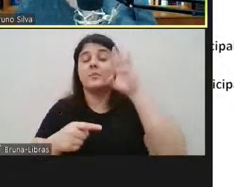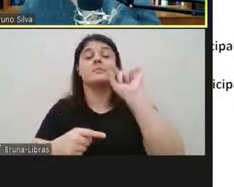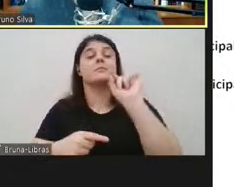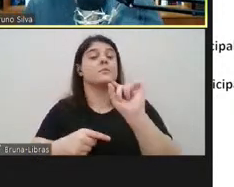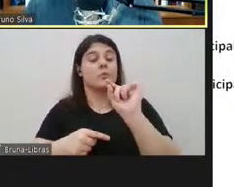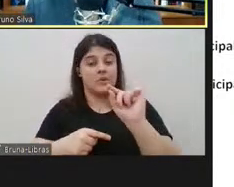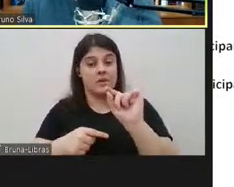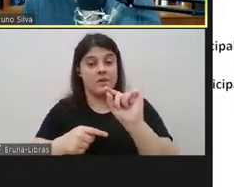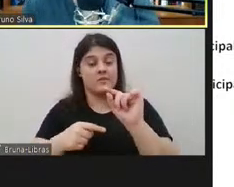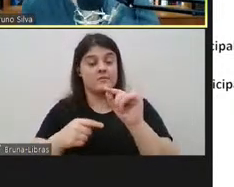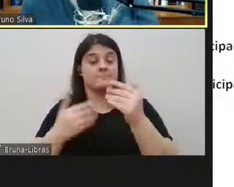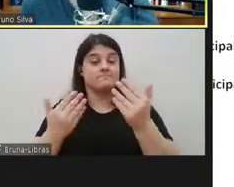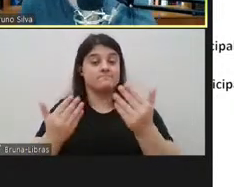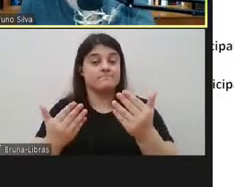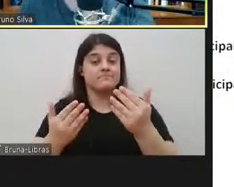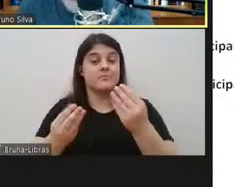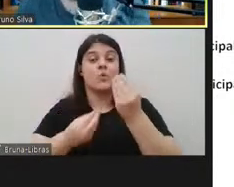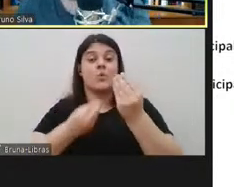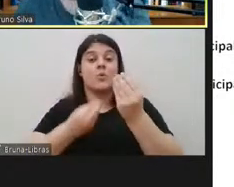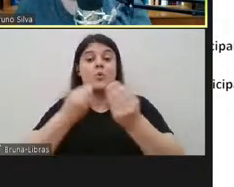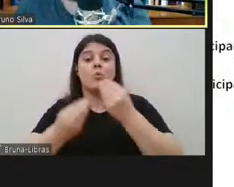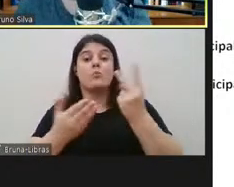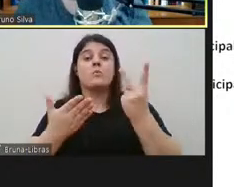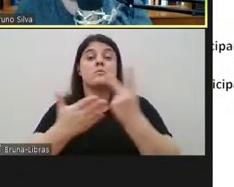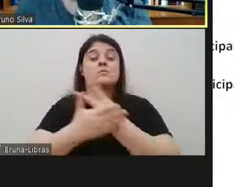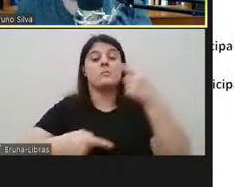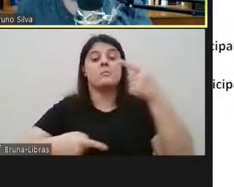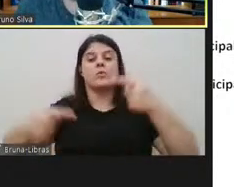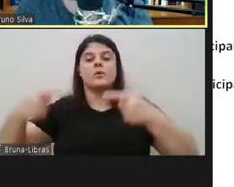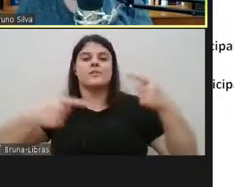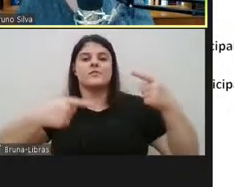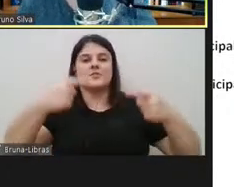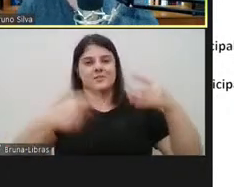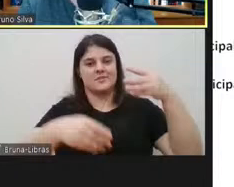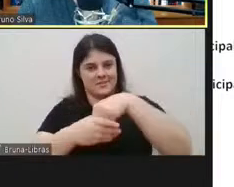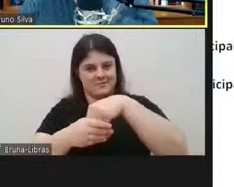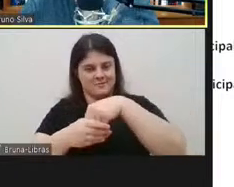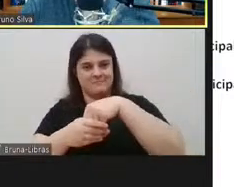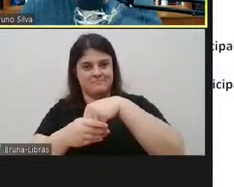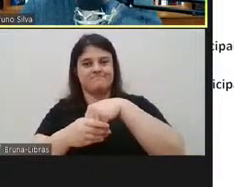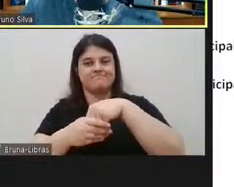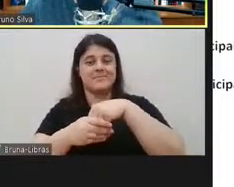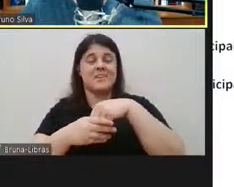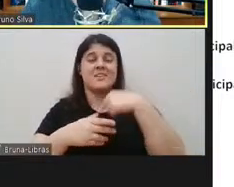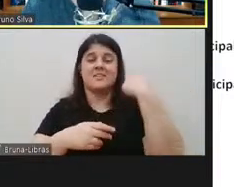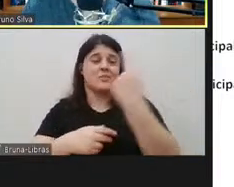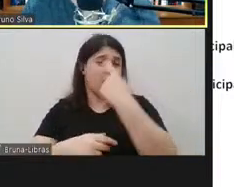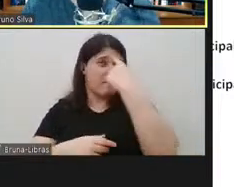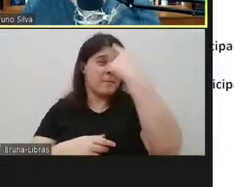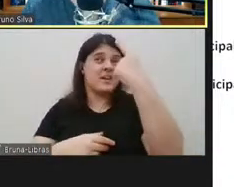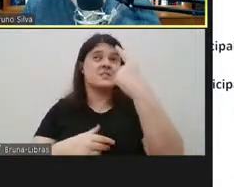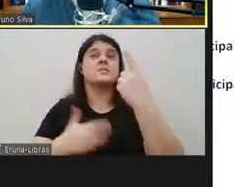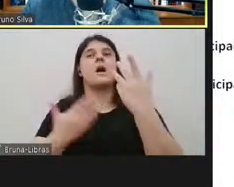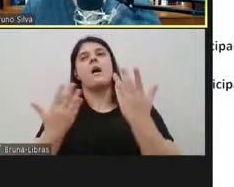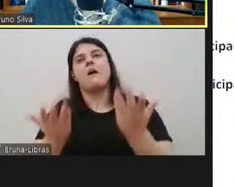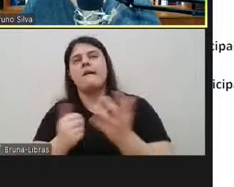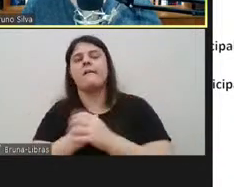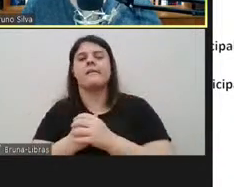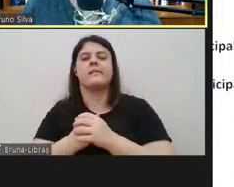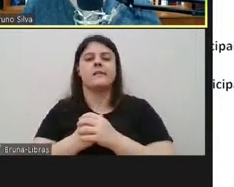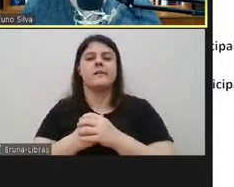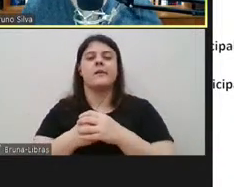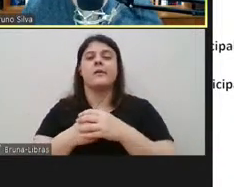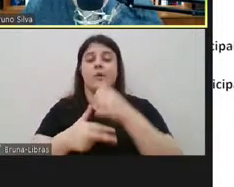futuro ela tem a ver com a dinâmica política e cep então é meio que uma ilusão a gente virar falar o seguinte já